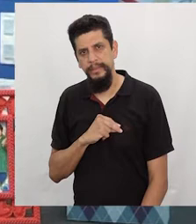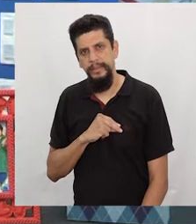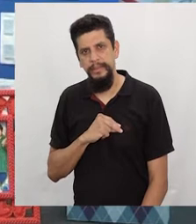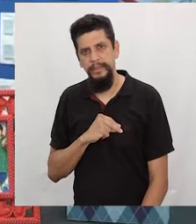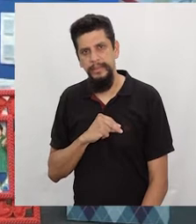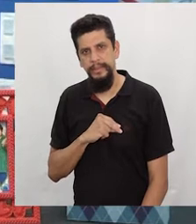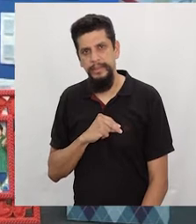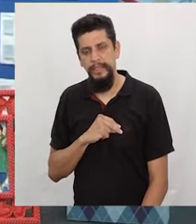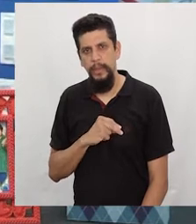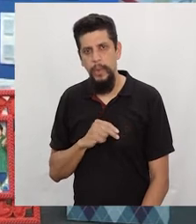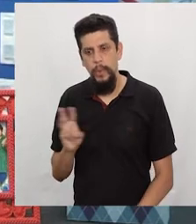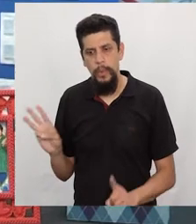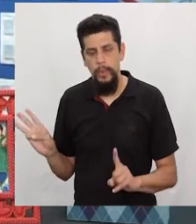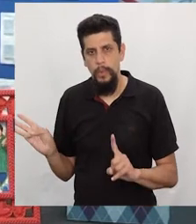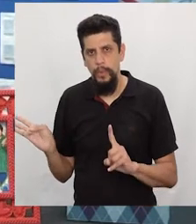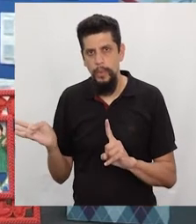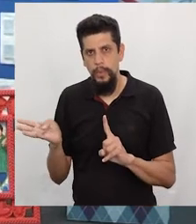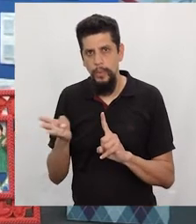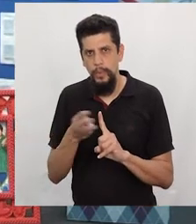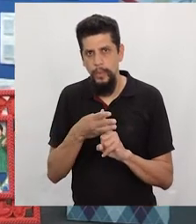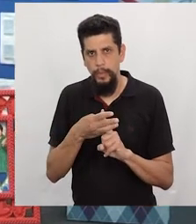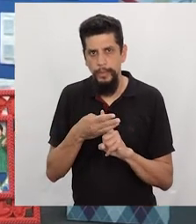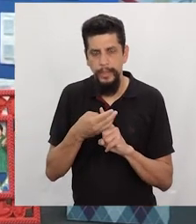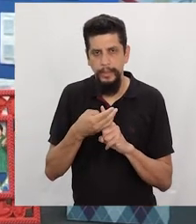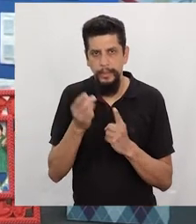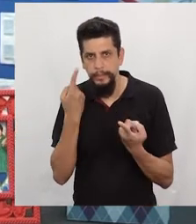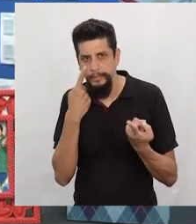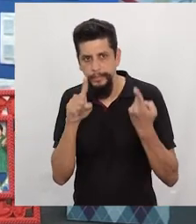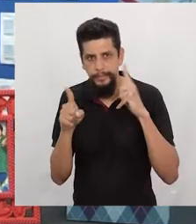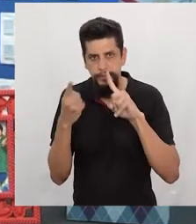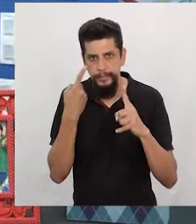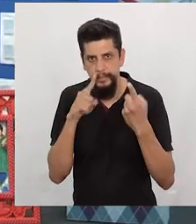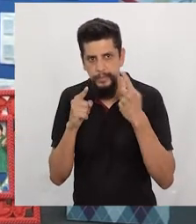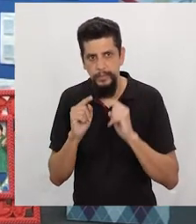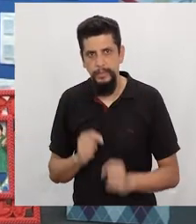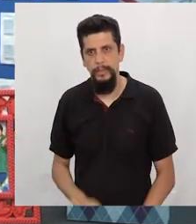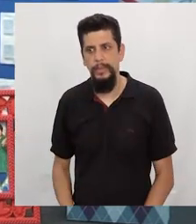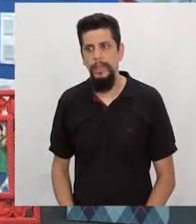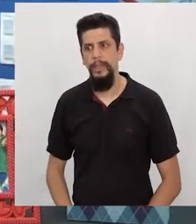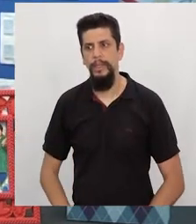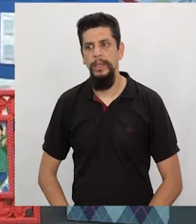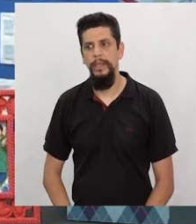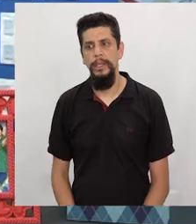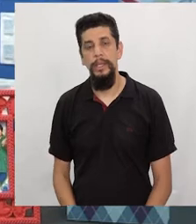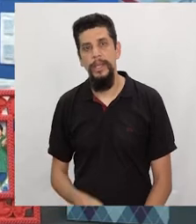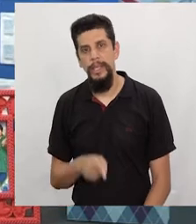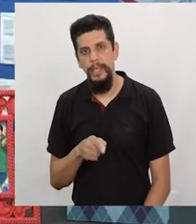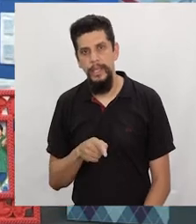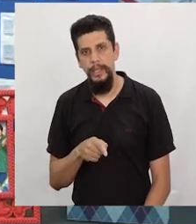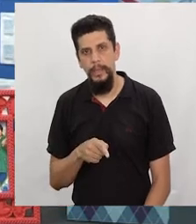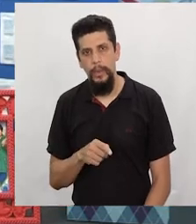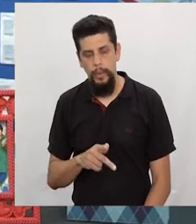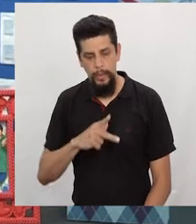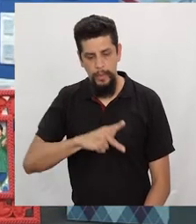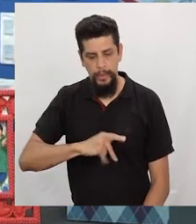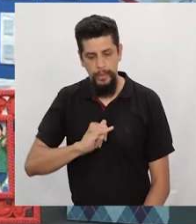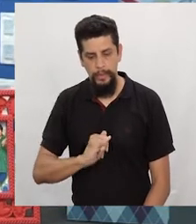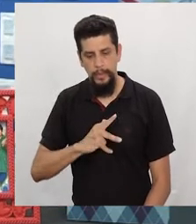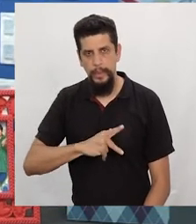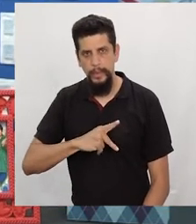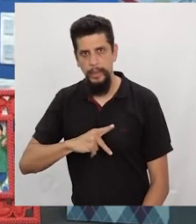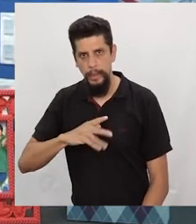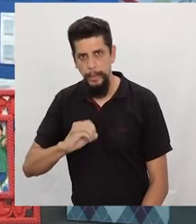finalmente o mistério foi desvendado. E o Tom pôde, aliás, o Pipo,